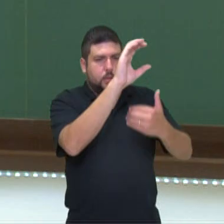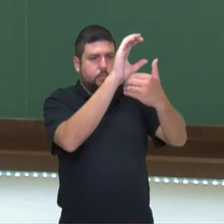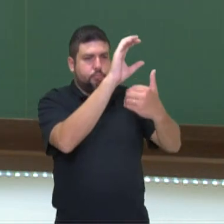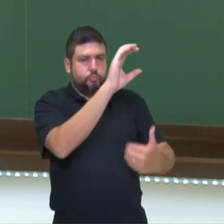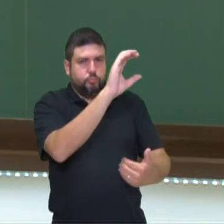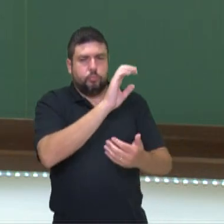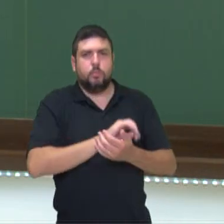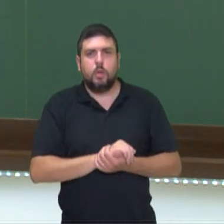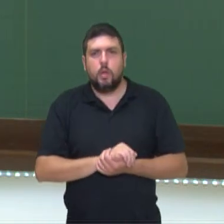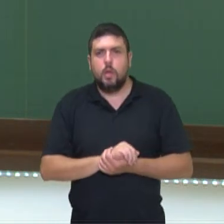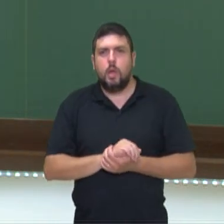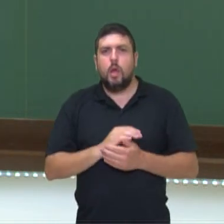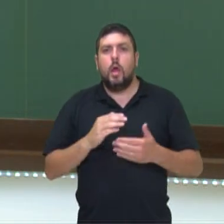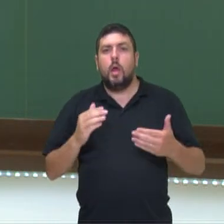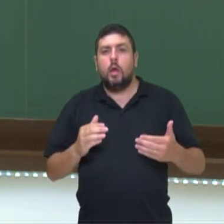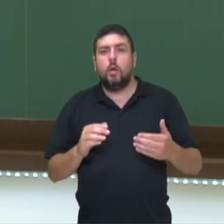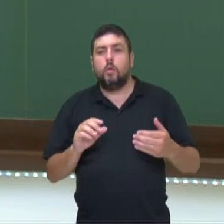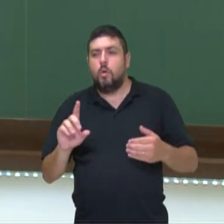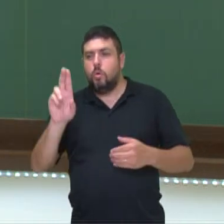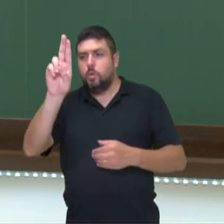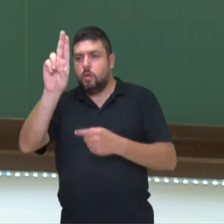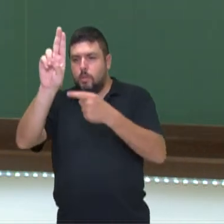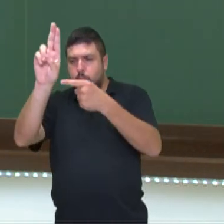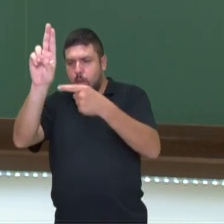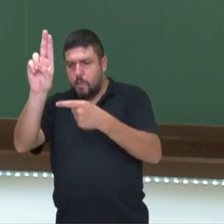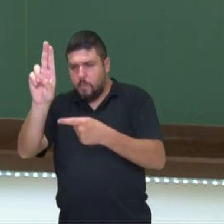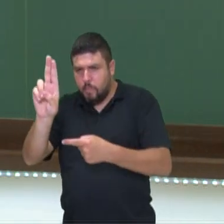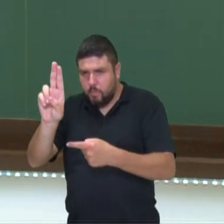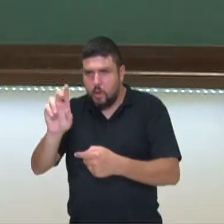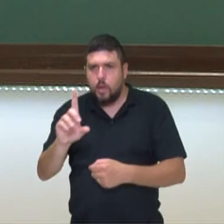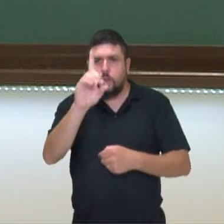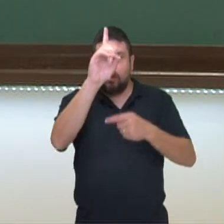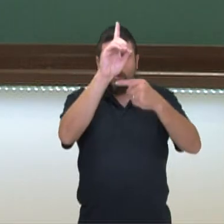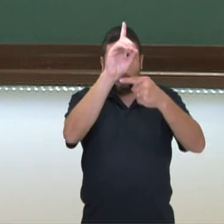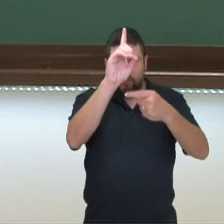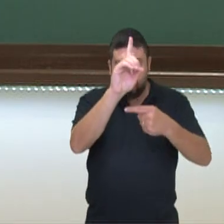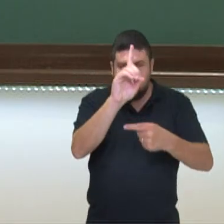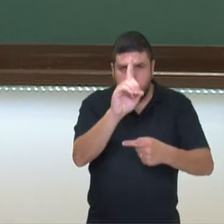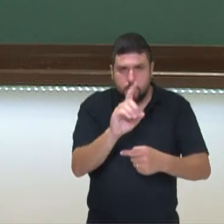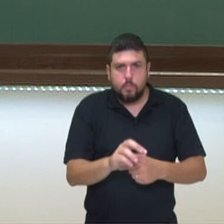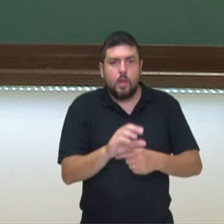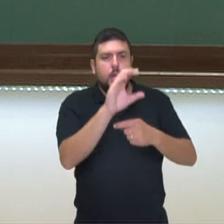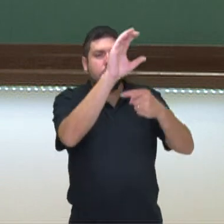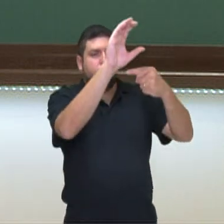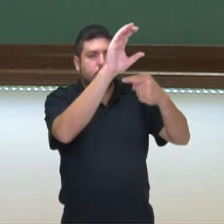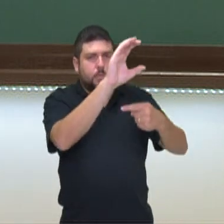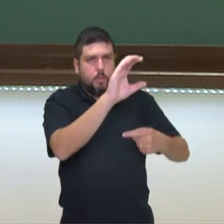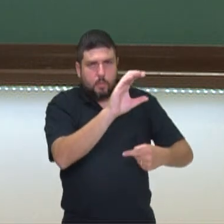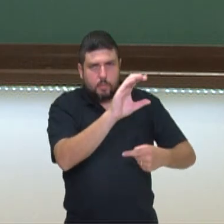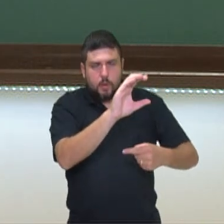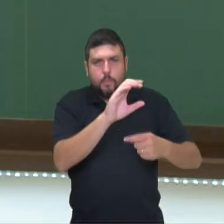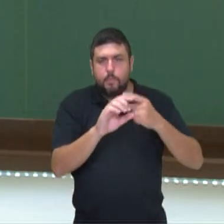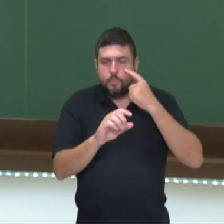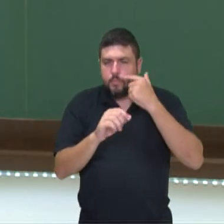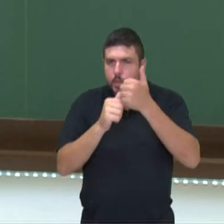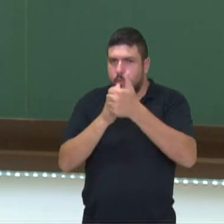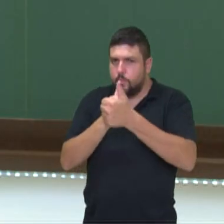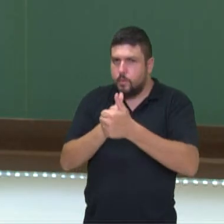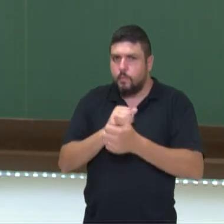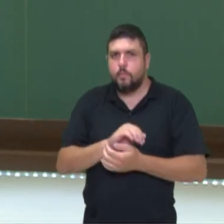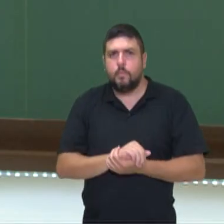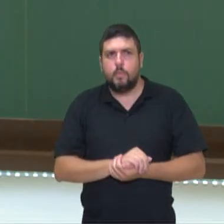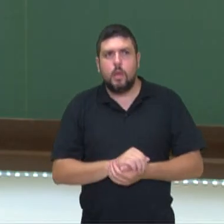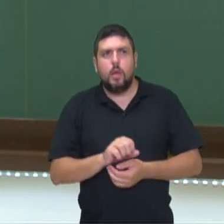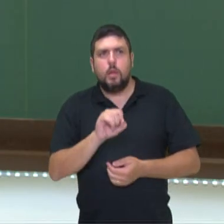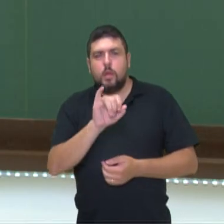a subtração de unidade com unidade, dezena com dezena, centena com centena. Vamos lá? Então, se eu pegar aqui, ó,